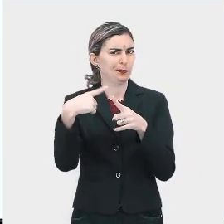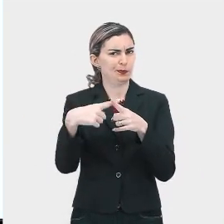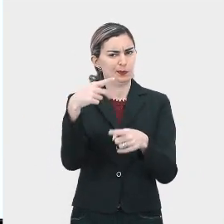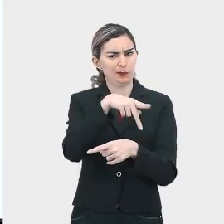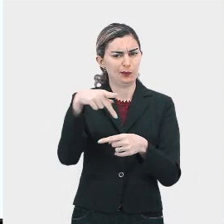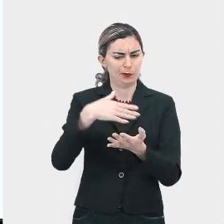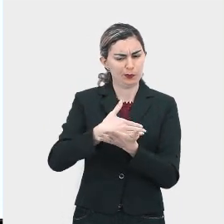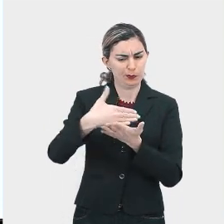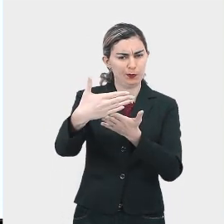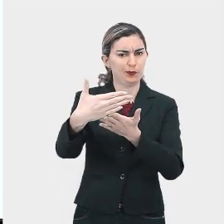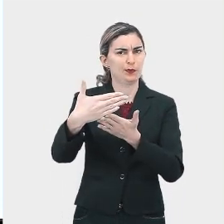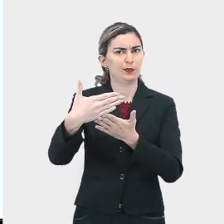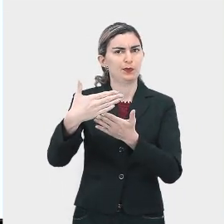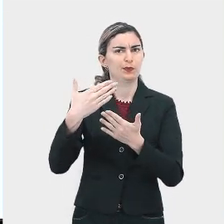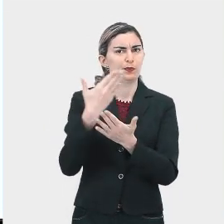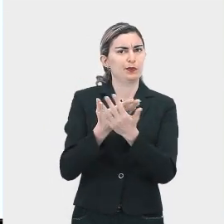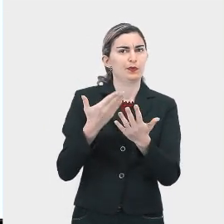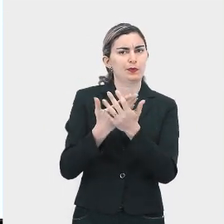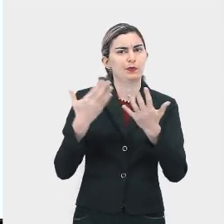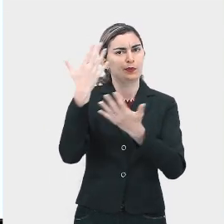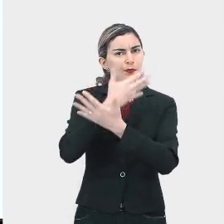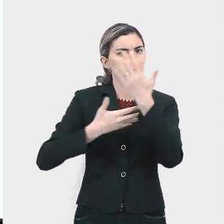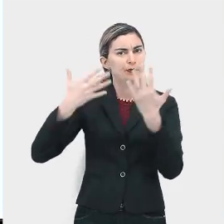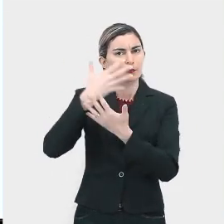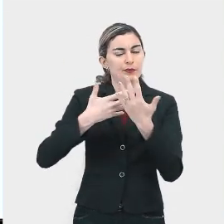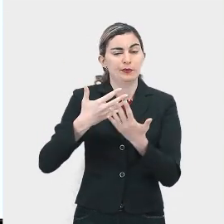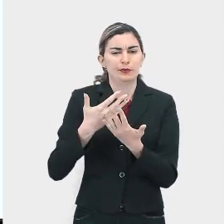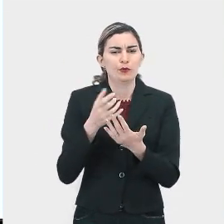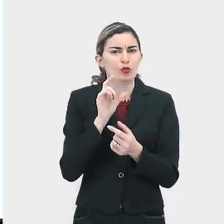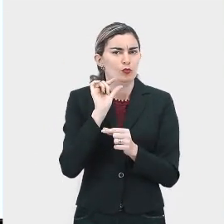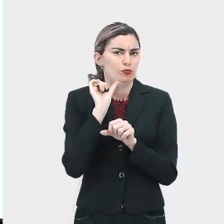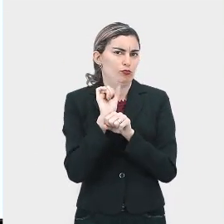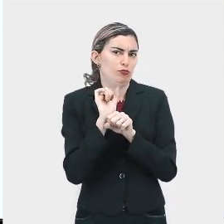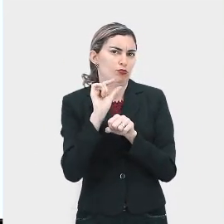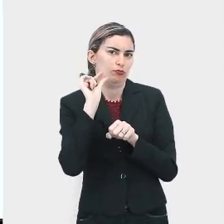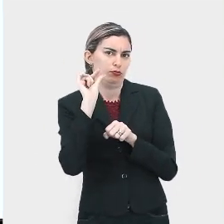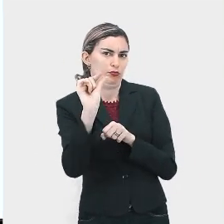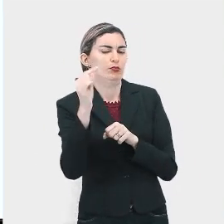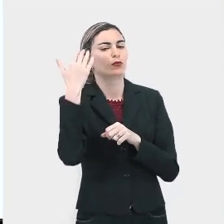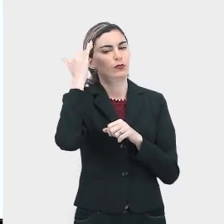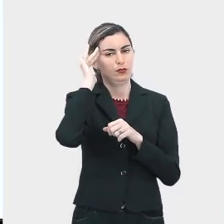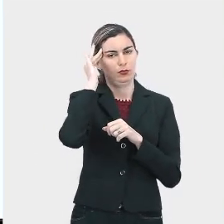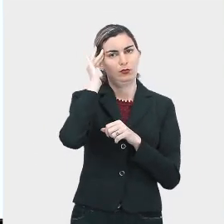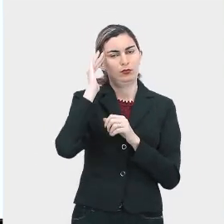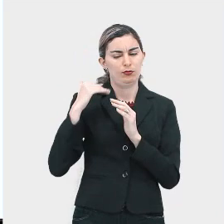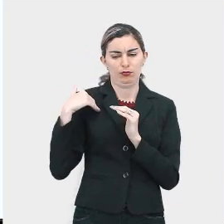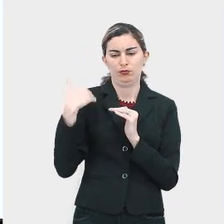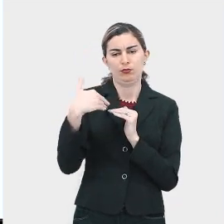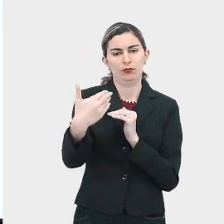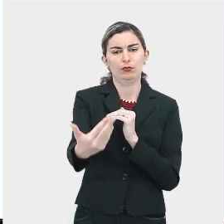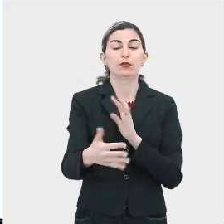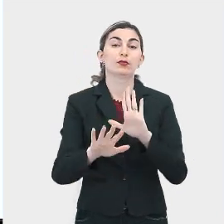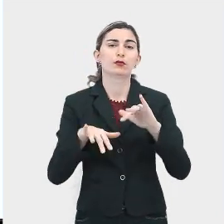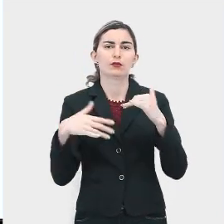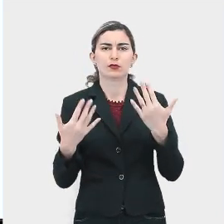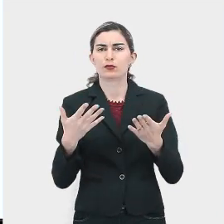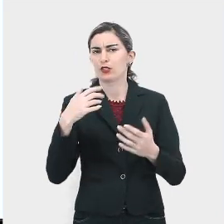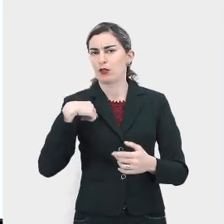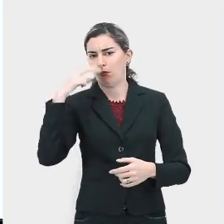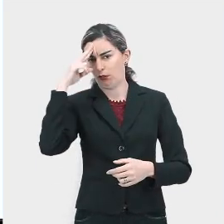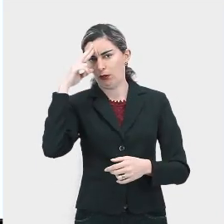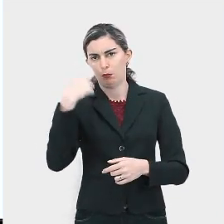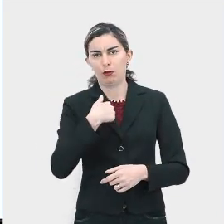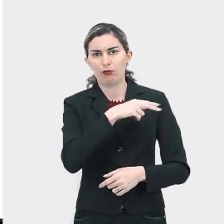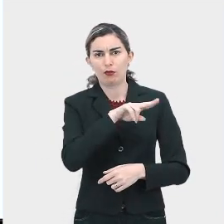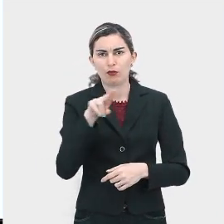a professora começou a aula cantando. Espera só um pouquinho que a gente vai entender mais na frente. Então, para quem não